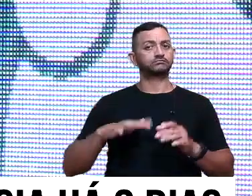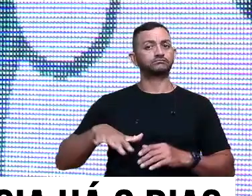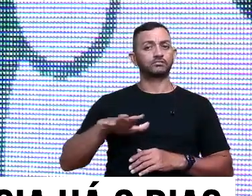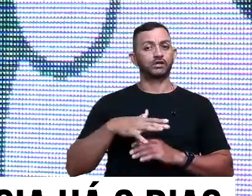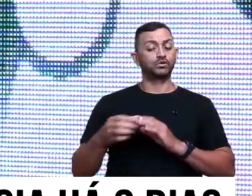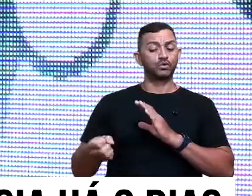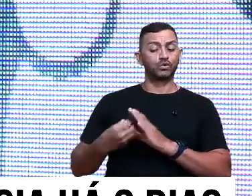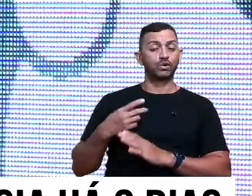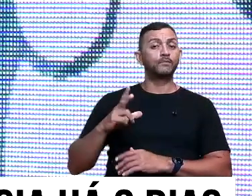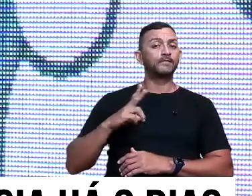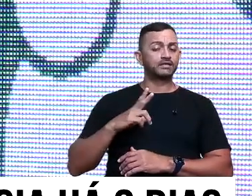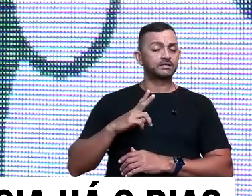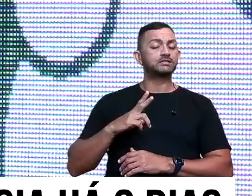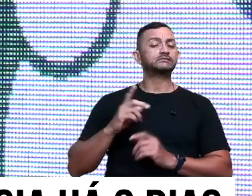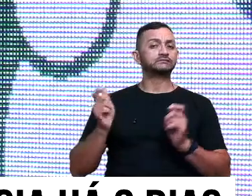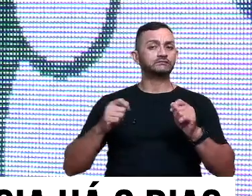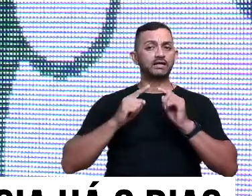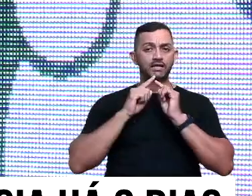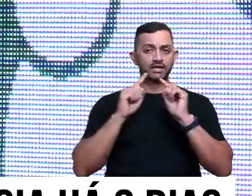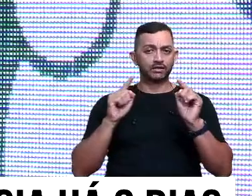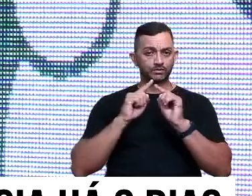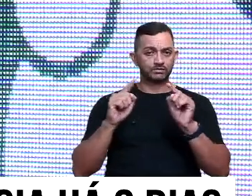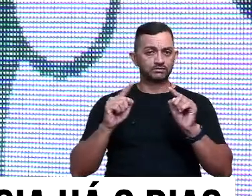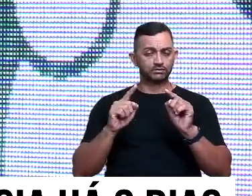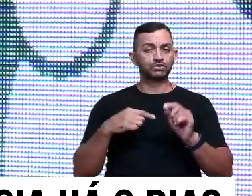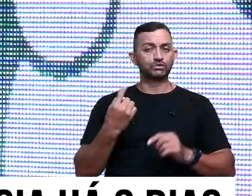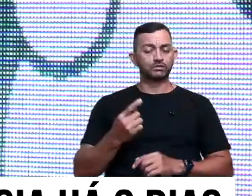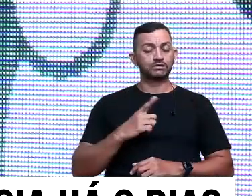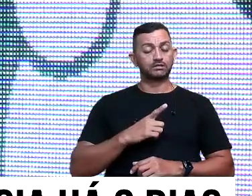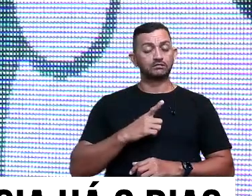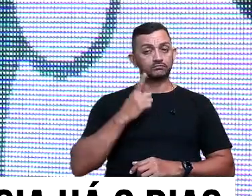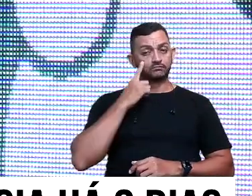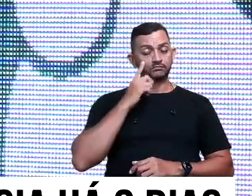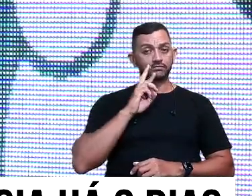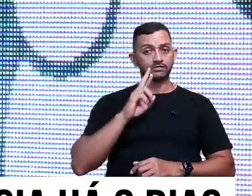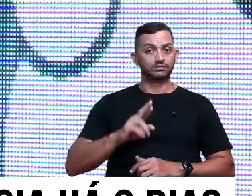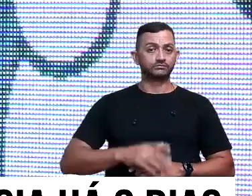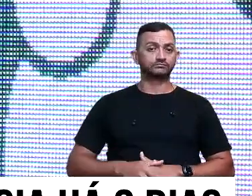disponíveis no nosso inbox. Pode sempre enviar essas reclamações aqui para a gente ver a solução.